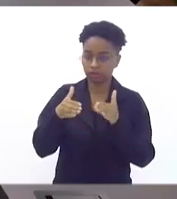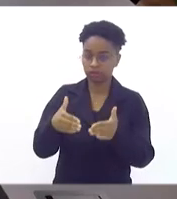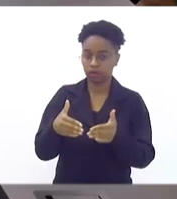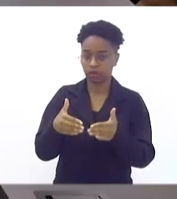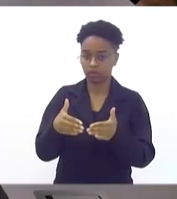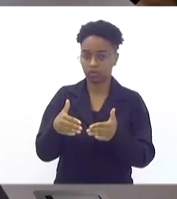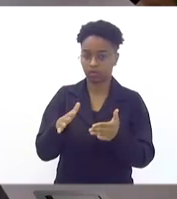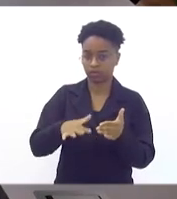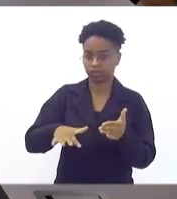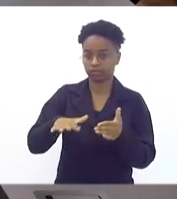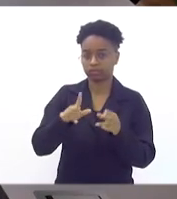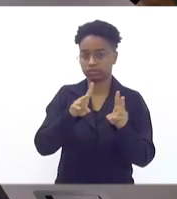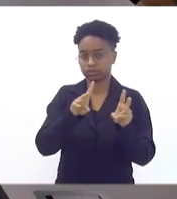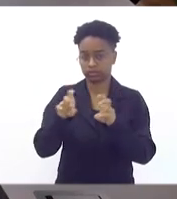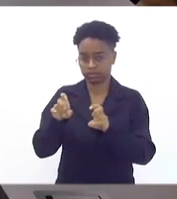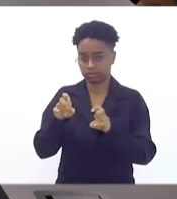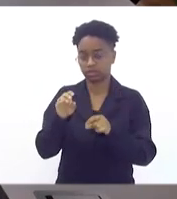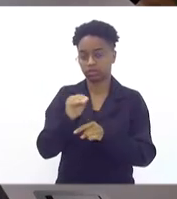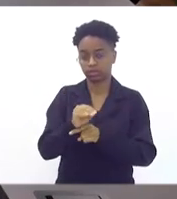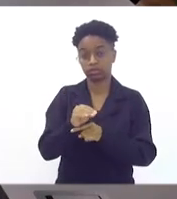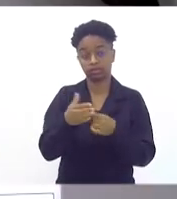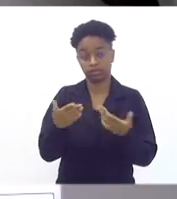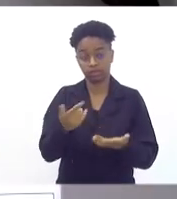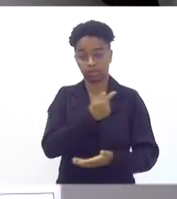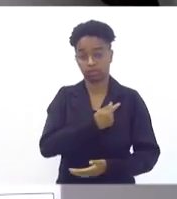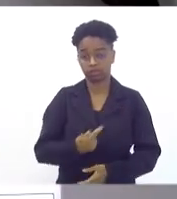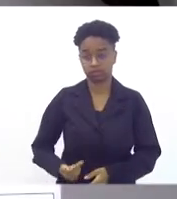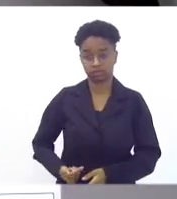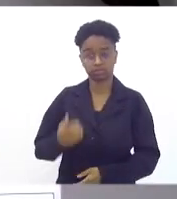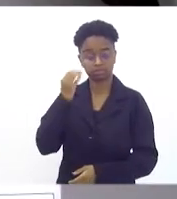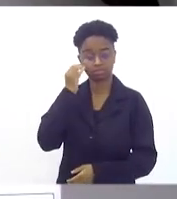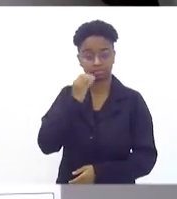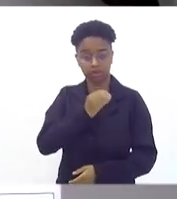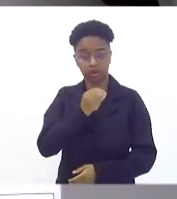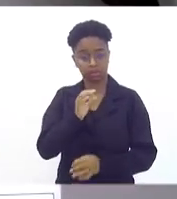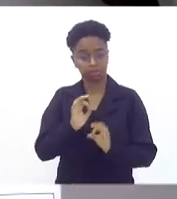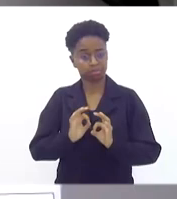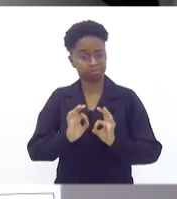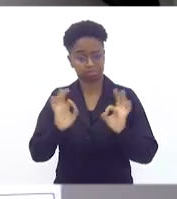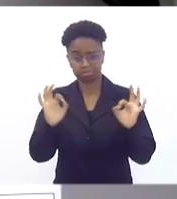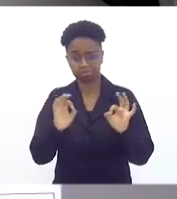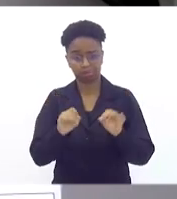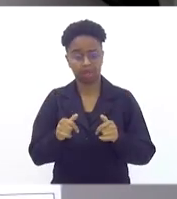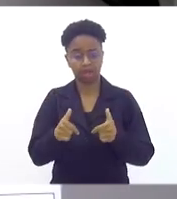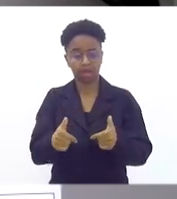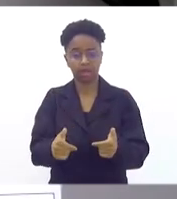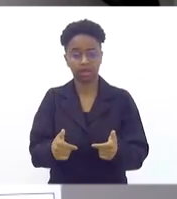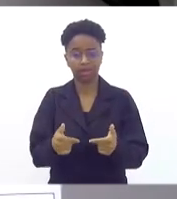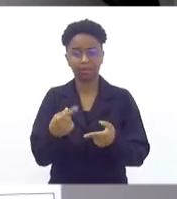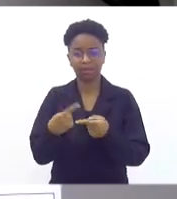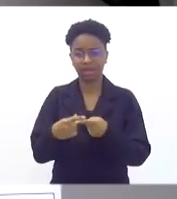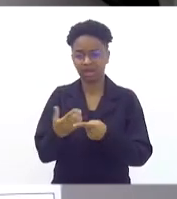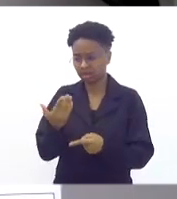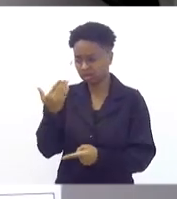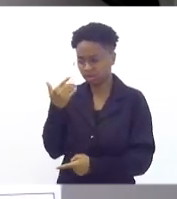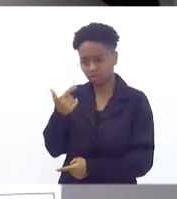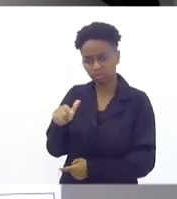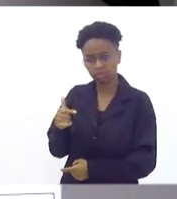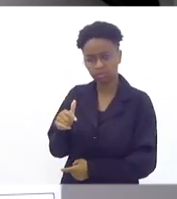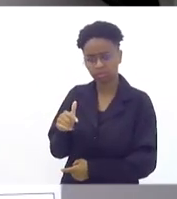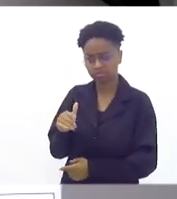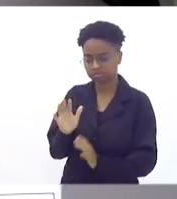desse assunto então nesse sentido o governador Cláudio Costa foi muito feliz porque não que que não existia é